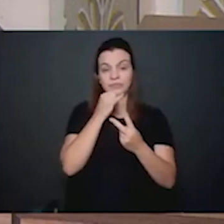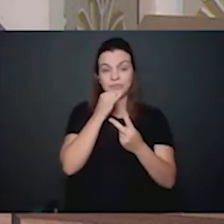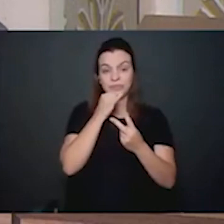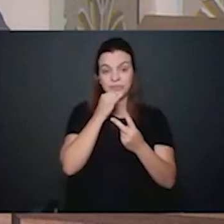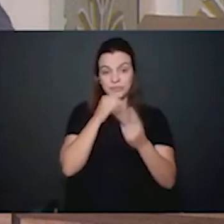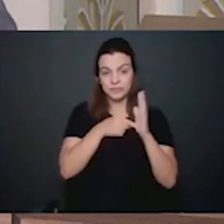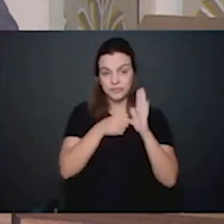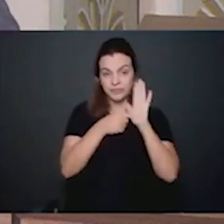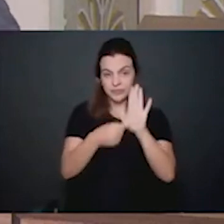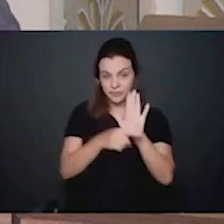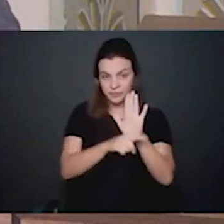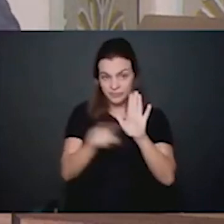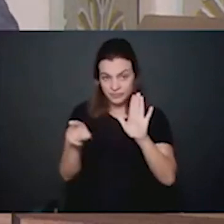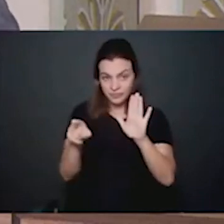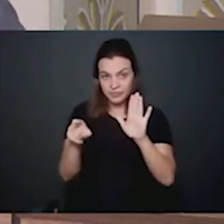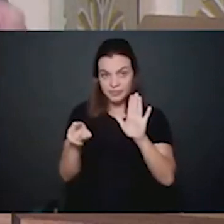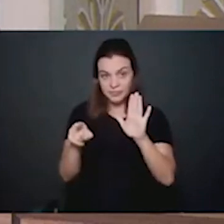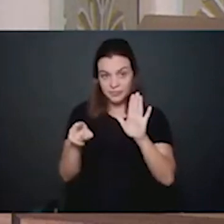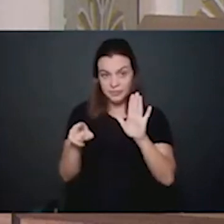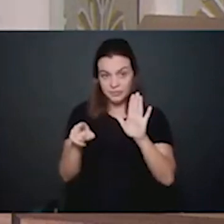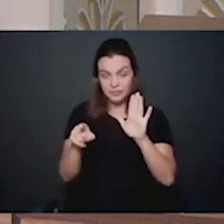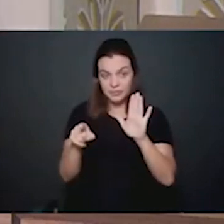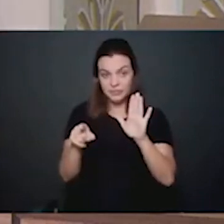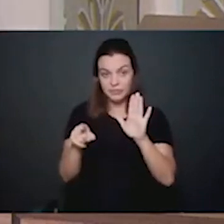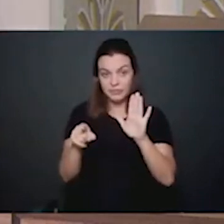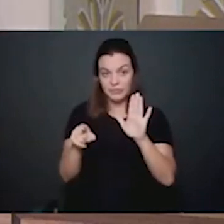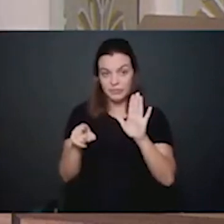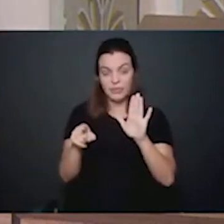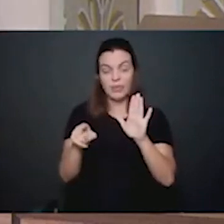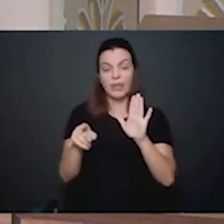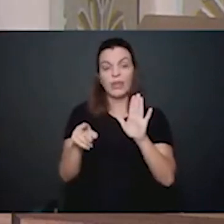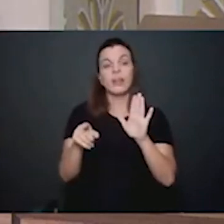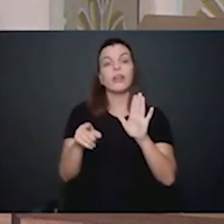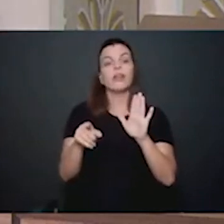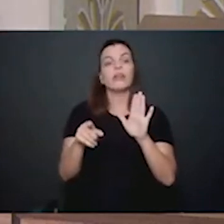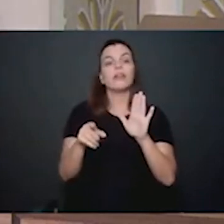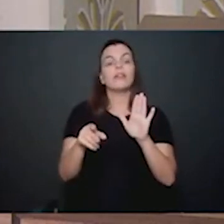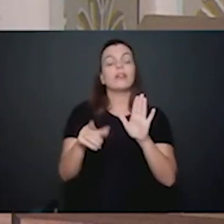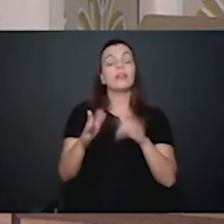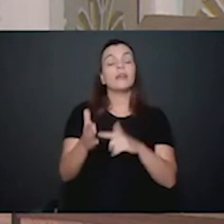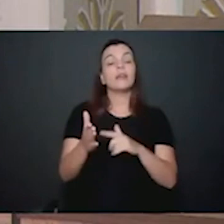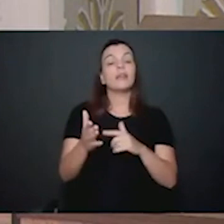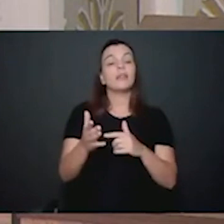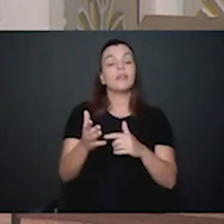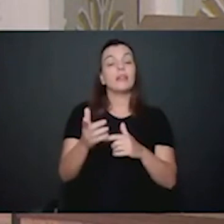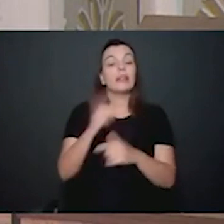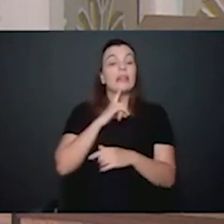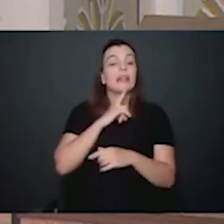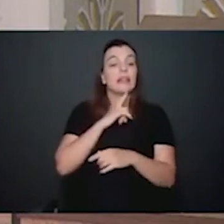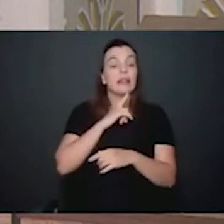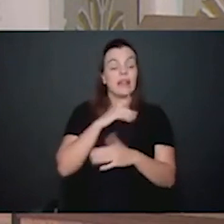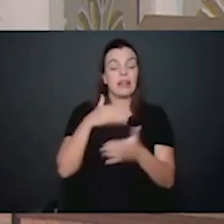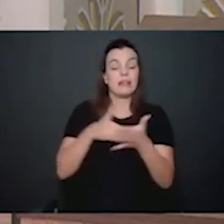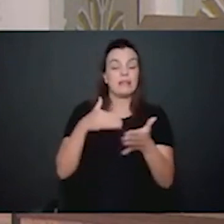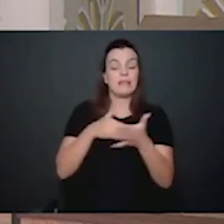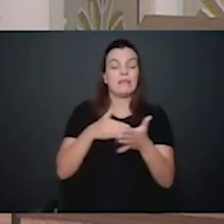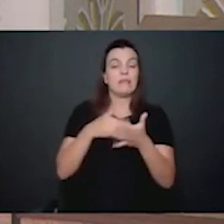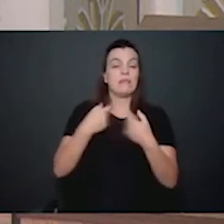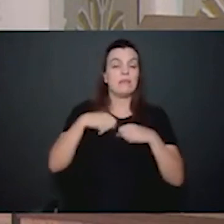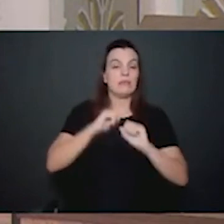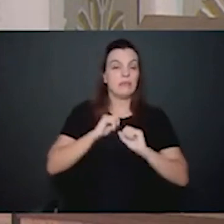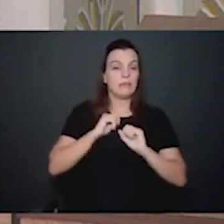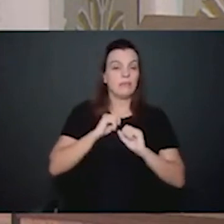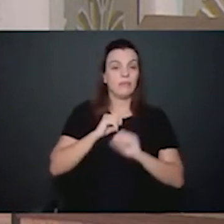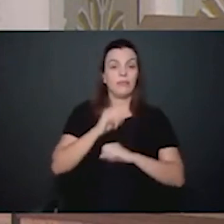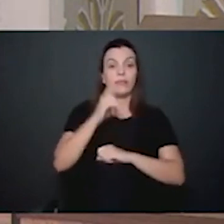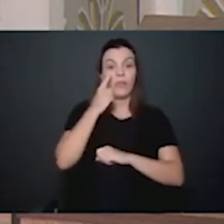Professor Euler que trazem até a gente as dificuldades que estão sendo impostas o horário da